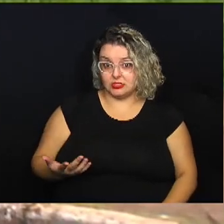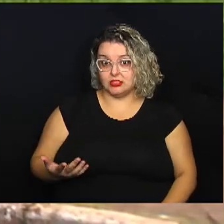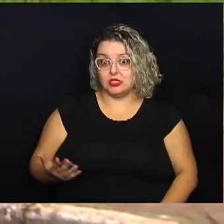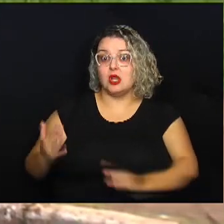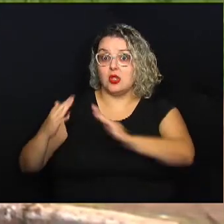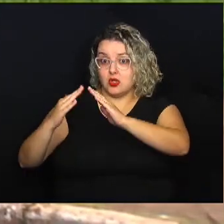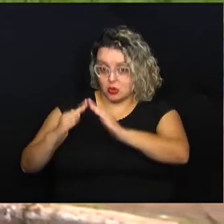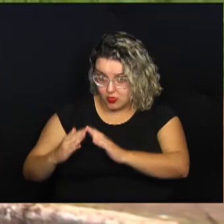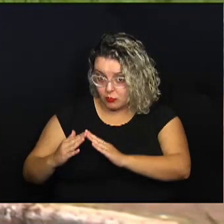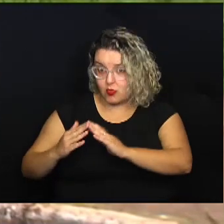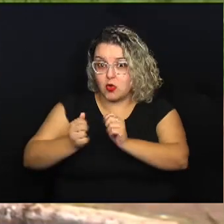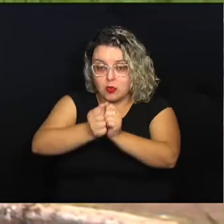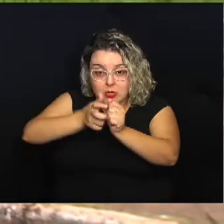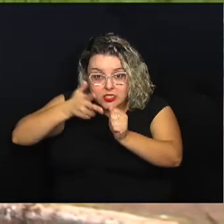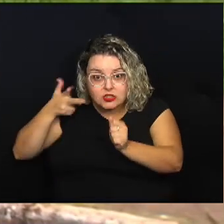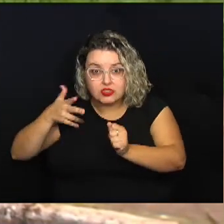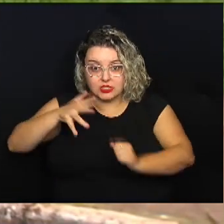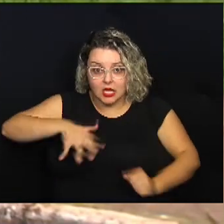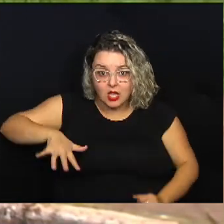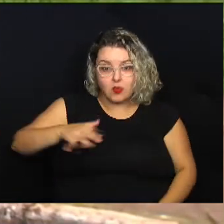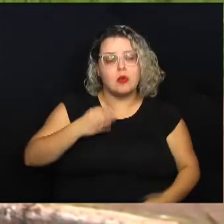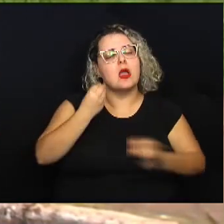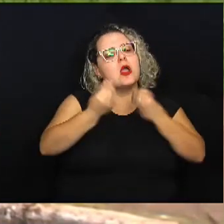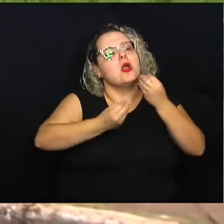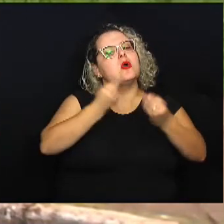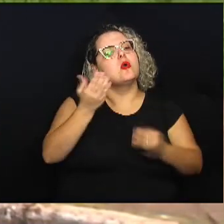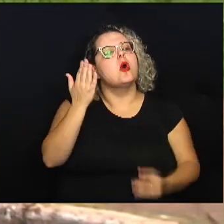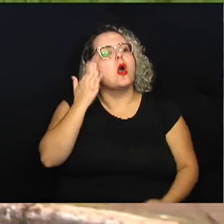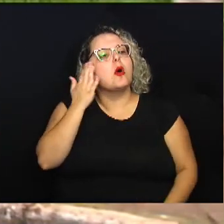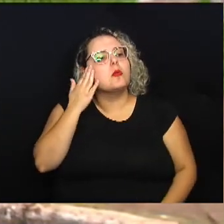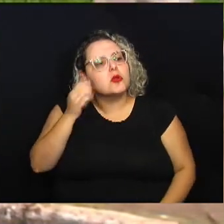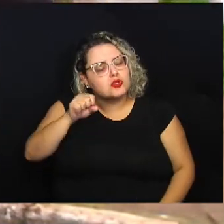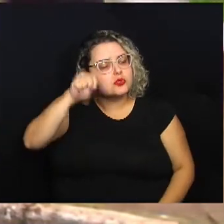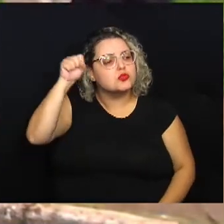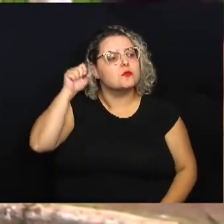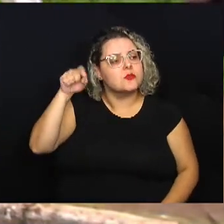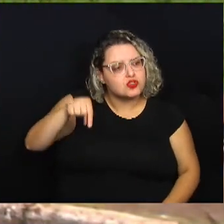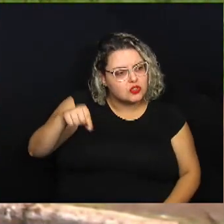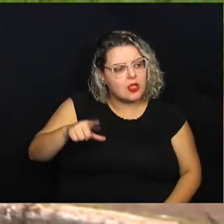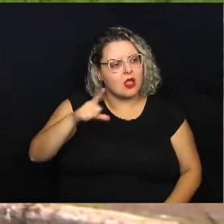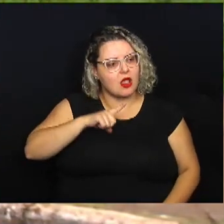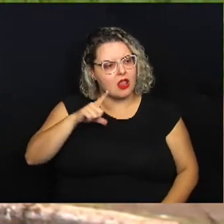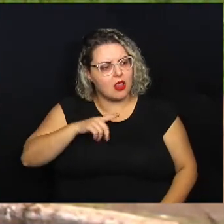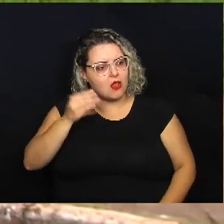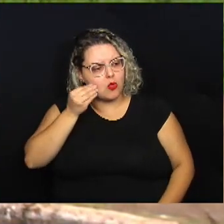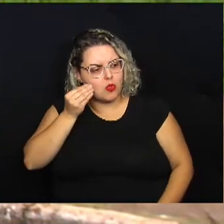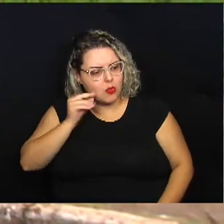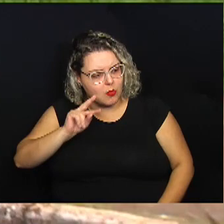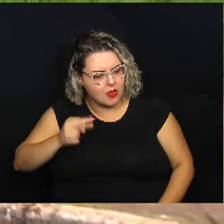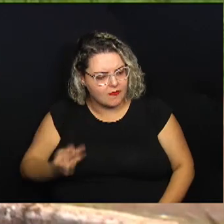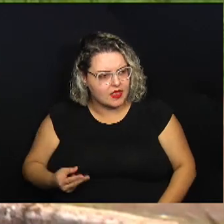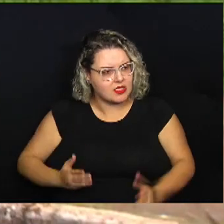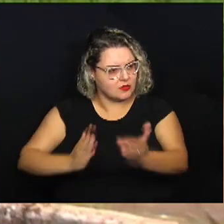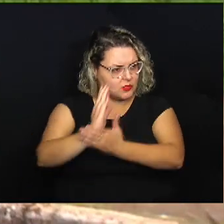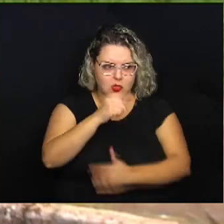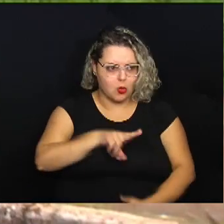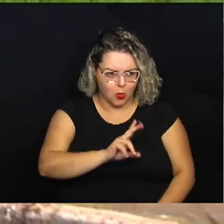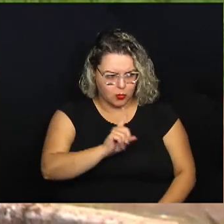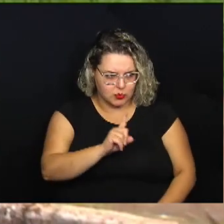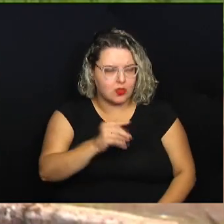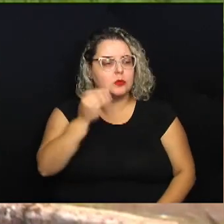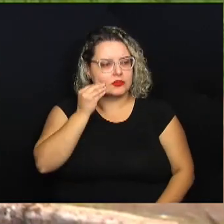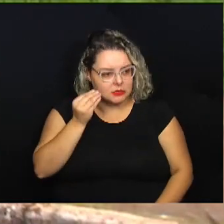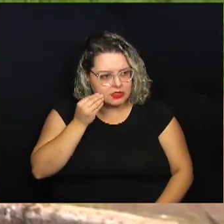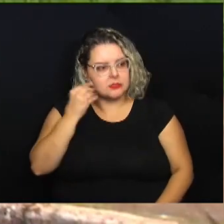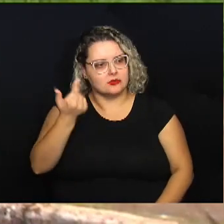habitantes na região. Como que você soube, né, do vestibular aqui? Você tentou uma vez e já passou de primeiro ou não? Ficou tentando